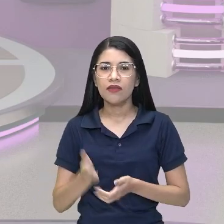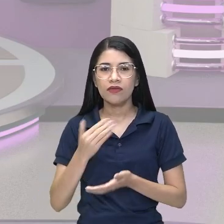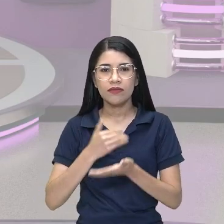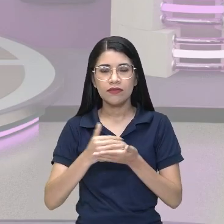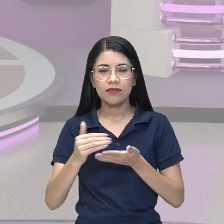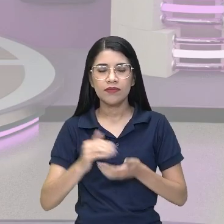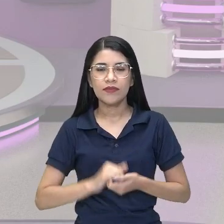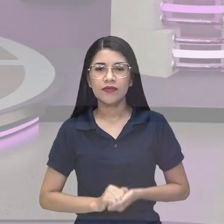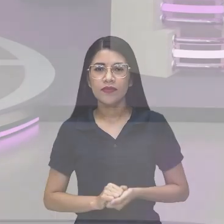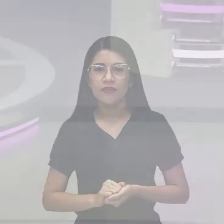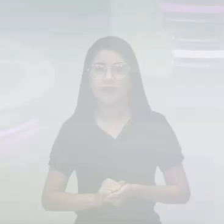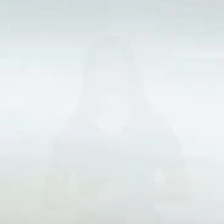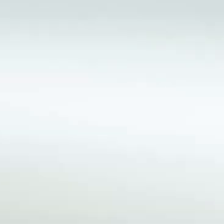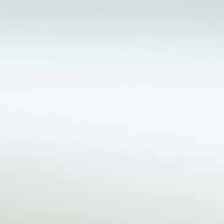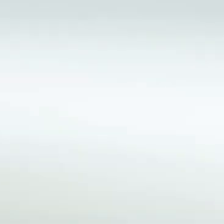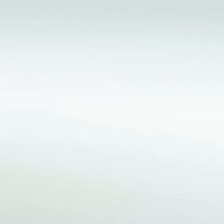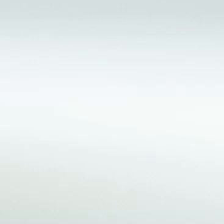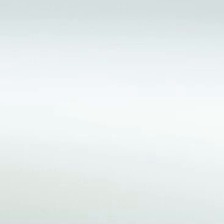para a nossa aula.